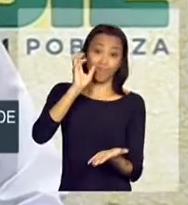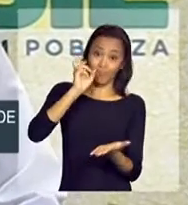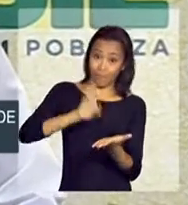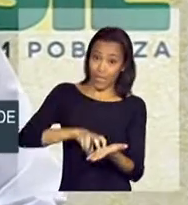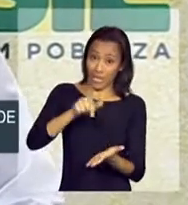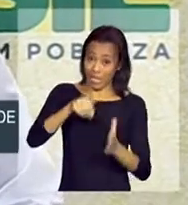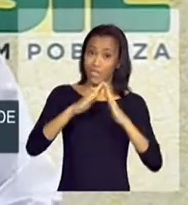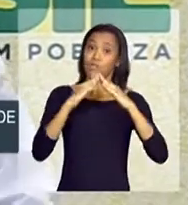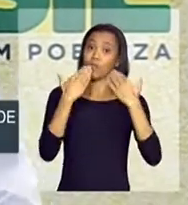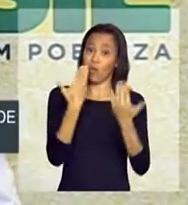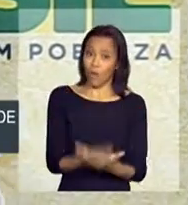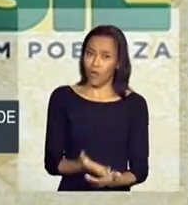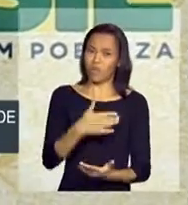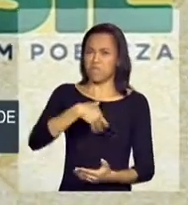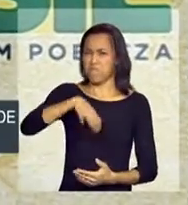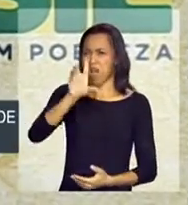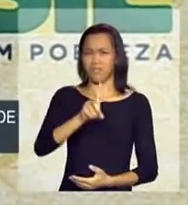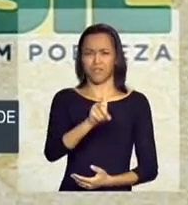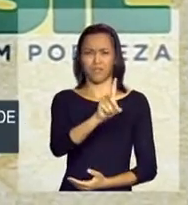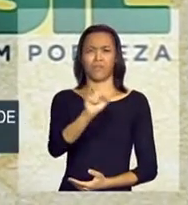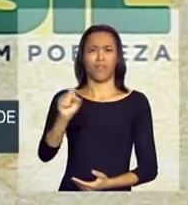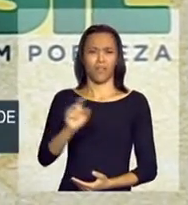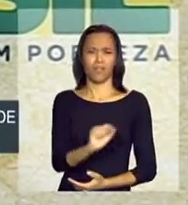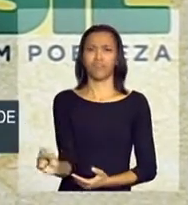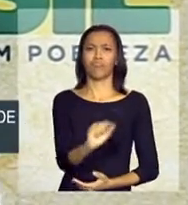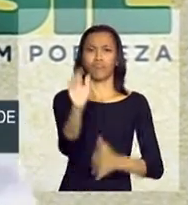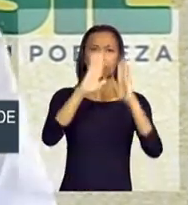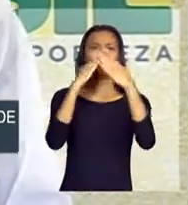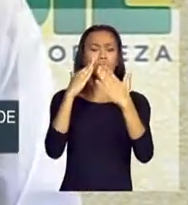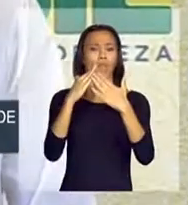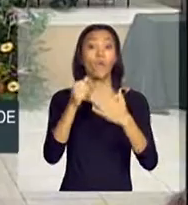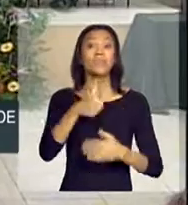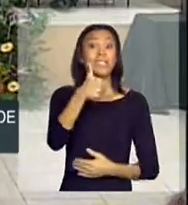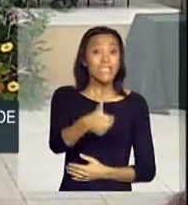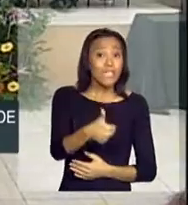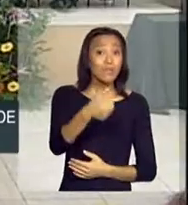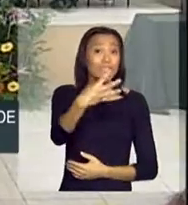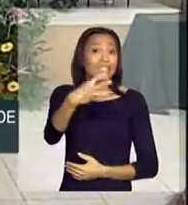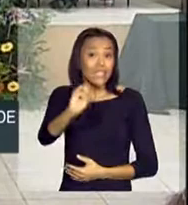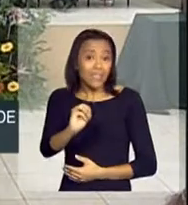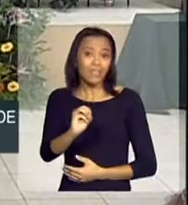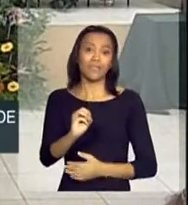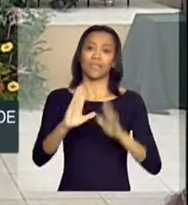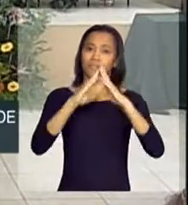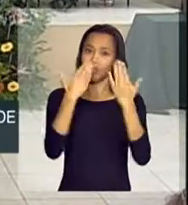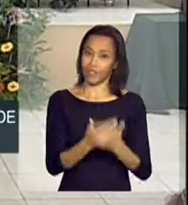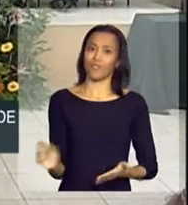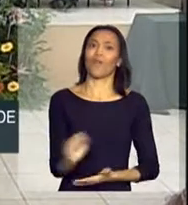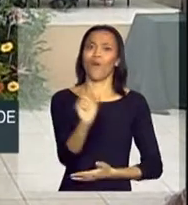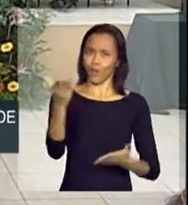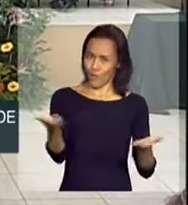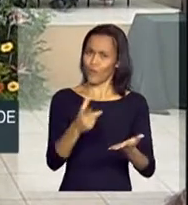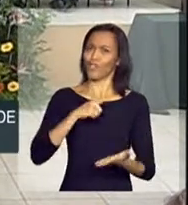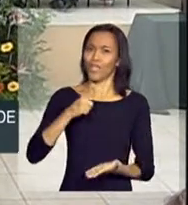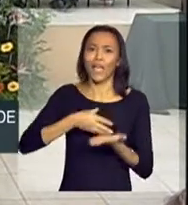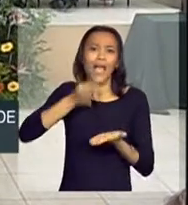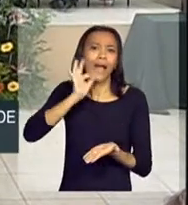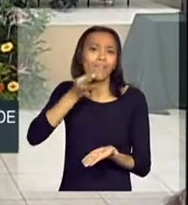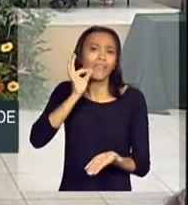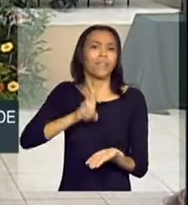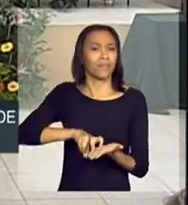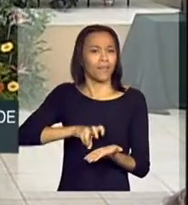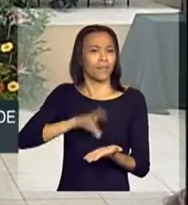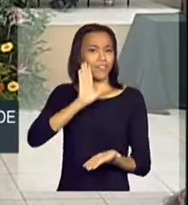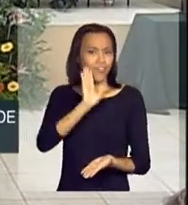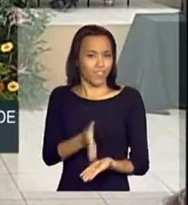são mais de 100 escolas Adenilson 130 escolas hoje que estão com café da manhã na escola que já